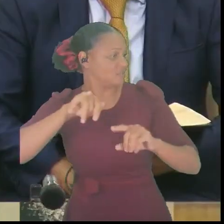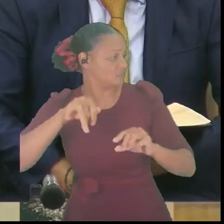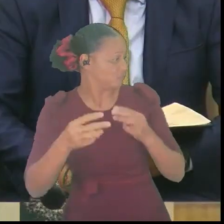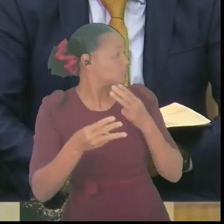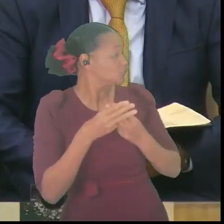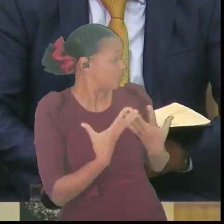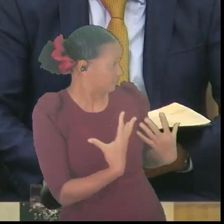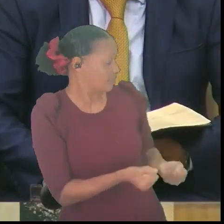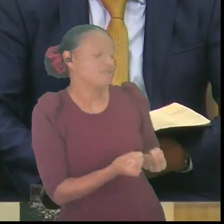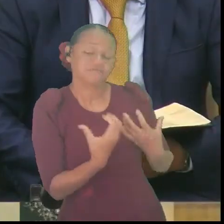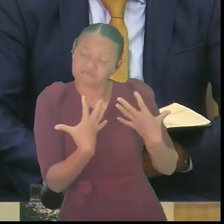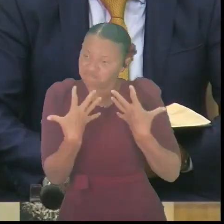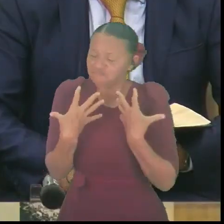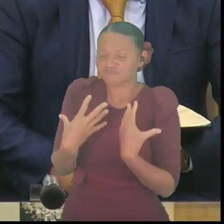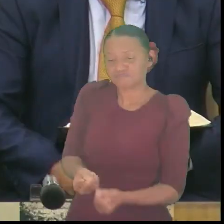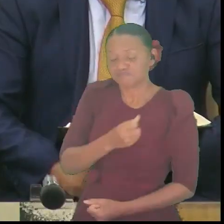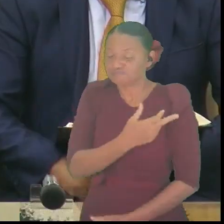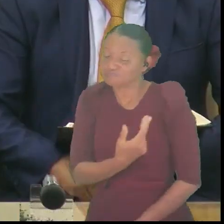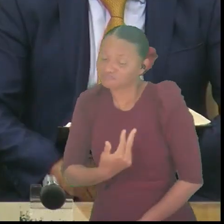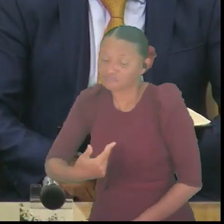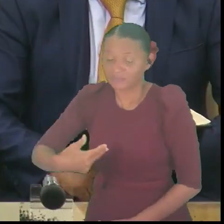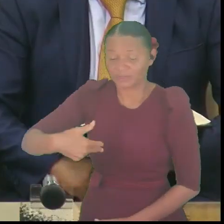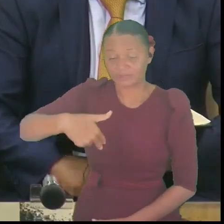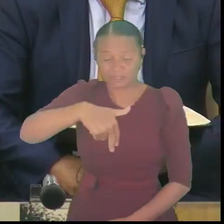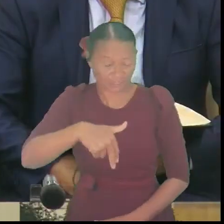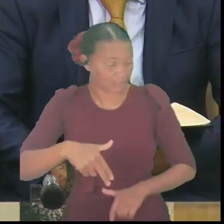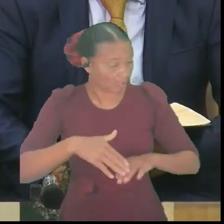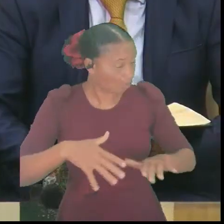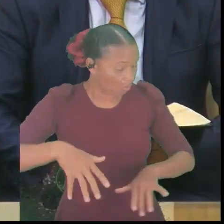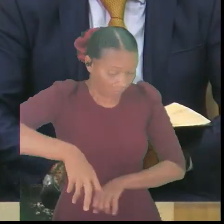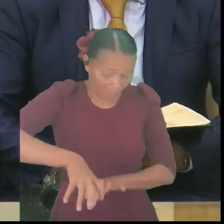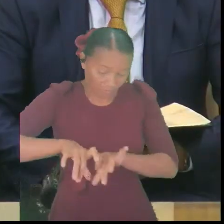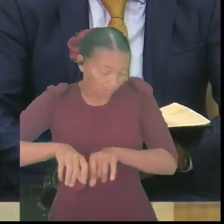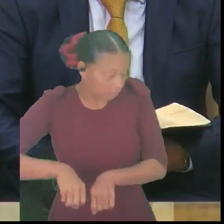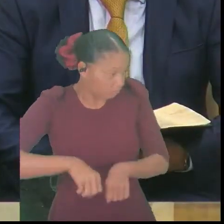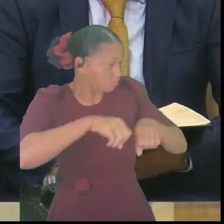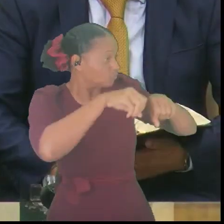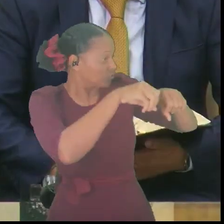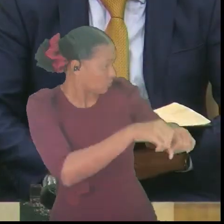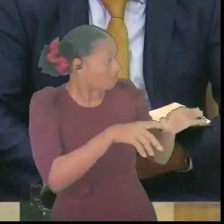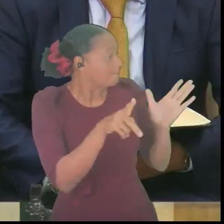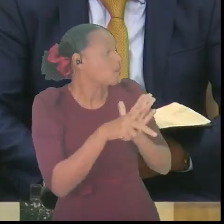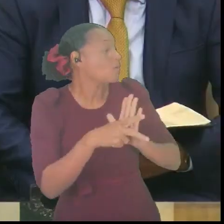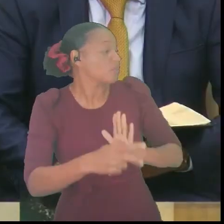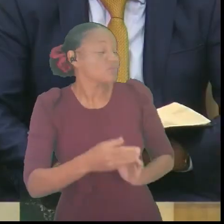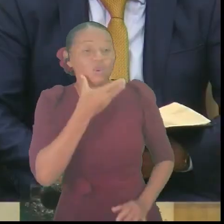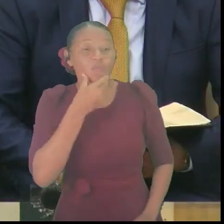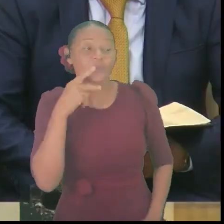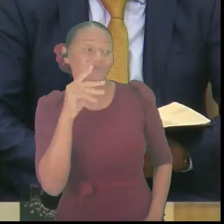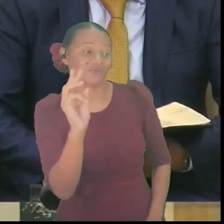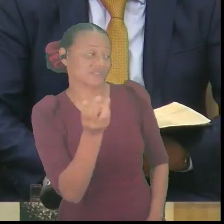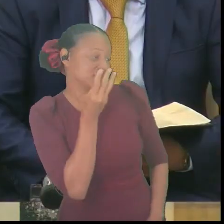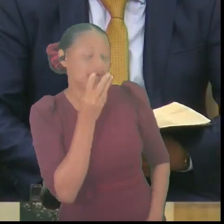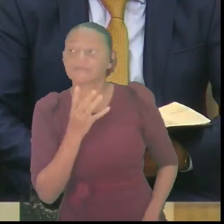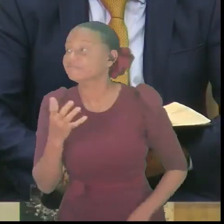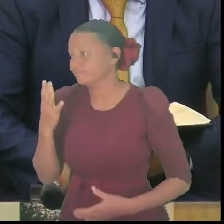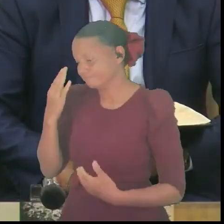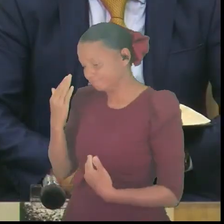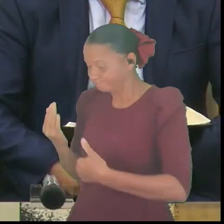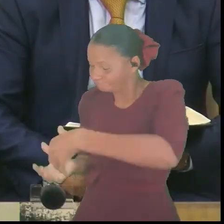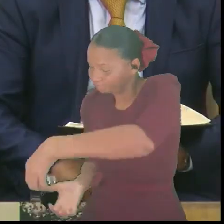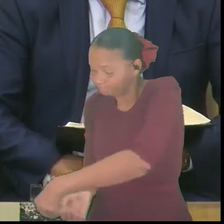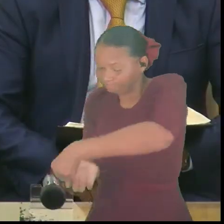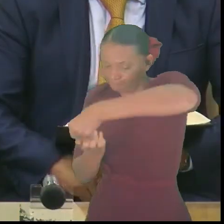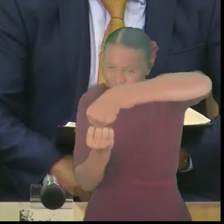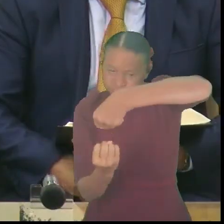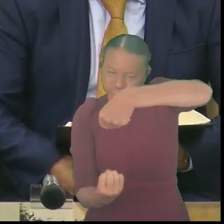aquela posição, o ministro do altar lhe trouxe o rolo do profeta Isaías, e Jesus, abrindo aquele rolo, encontrou aquilo que hoje na